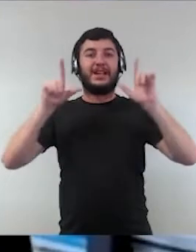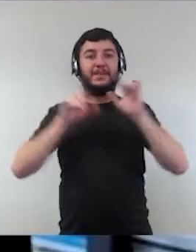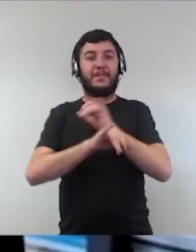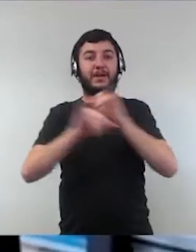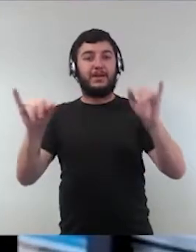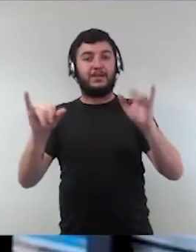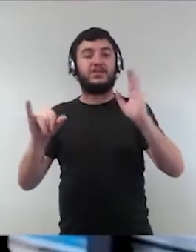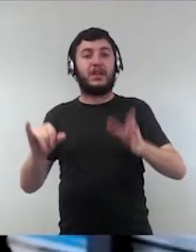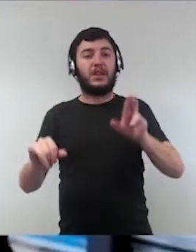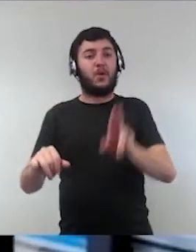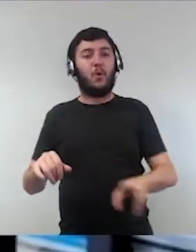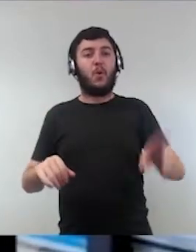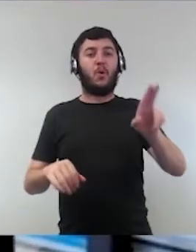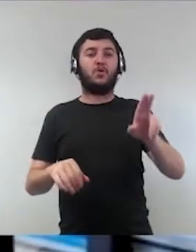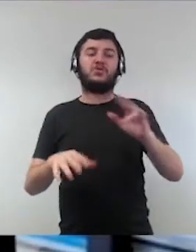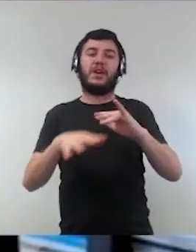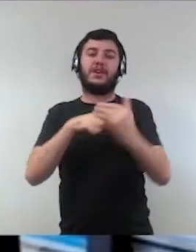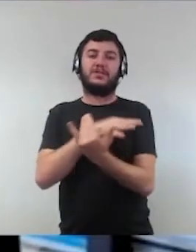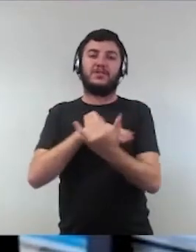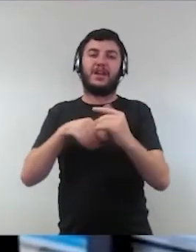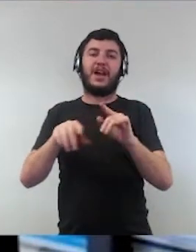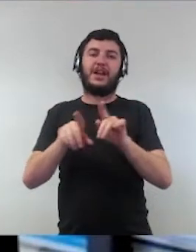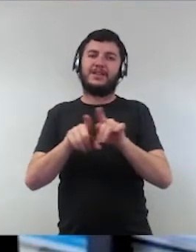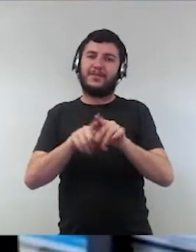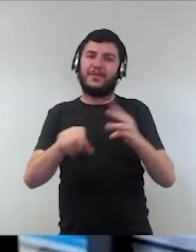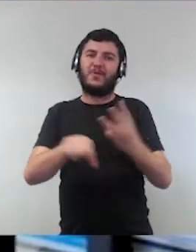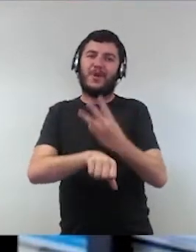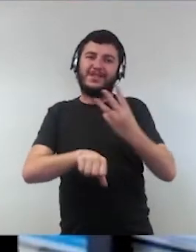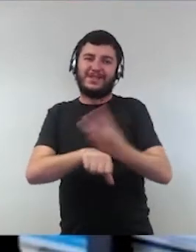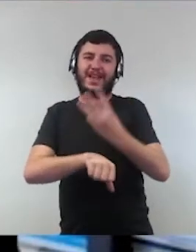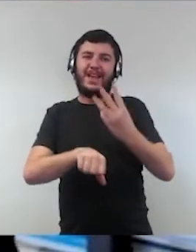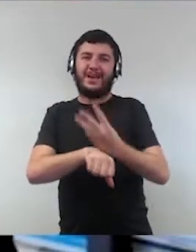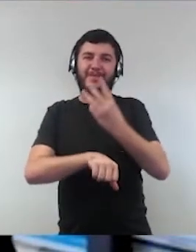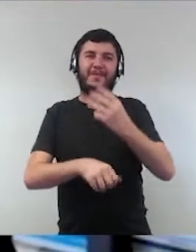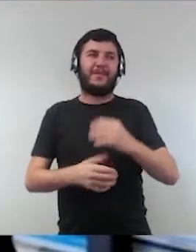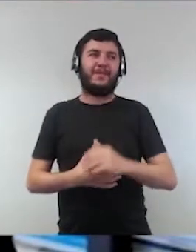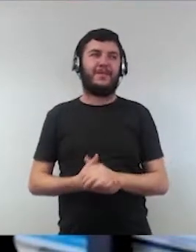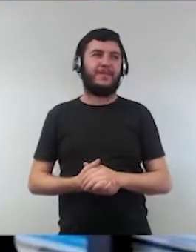sociais e diretos, como o WhatsApp, para